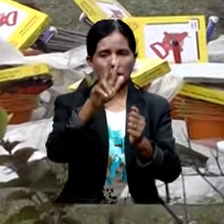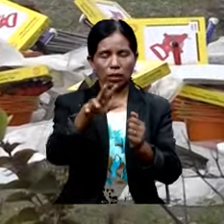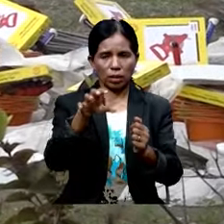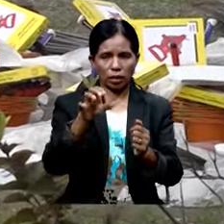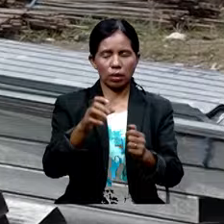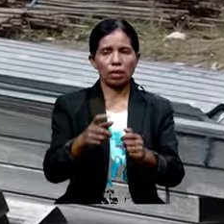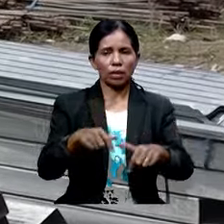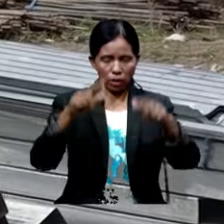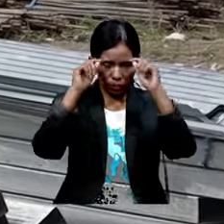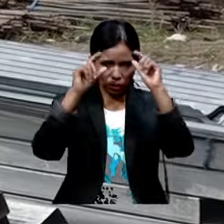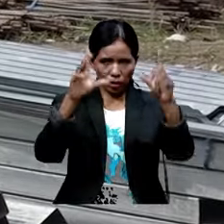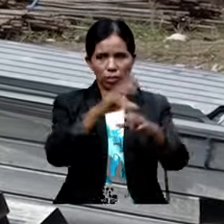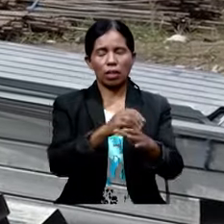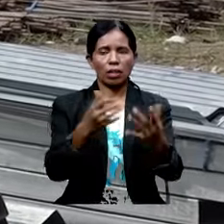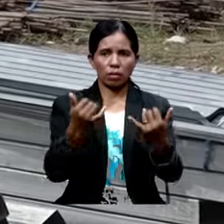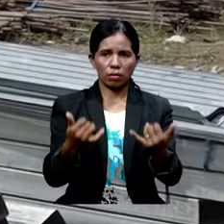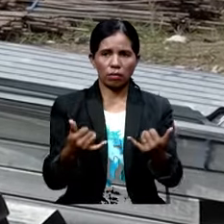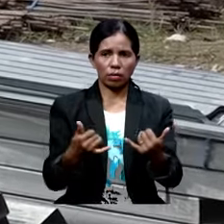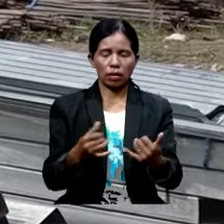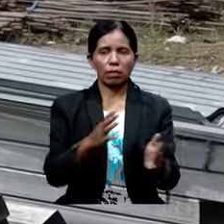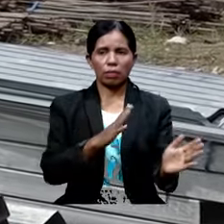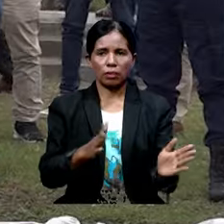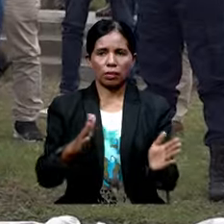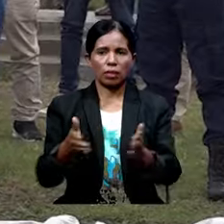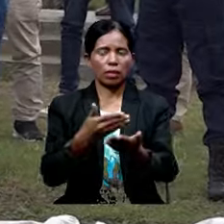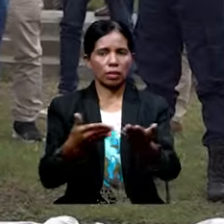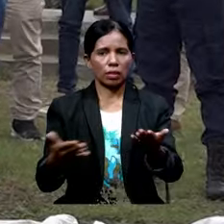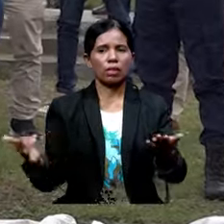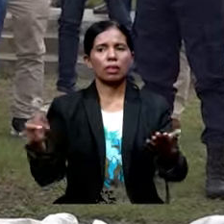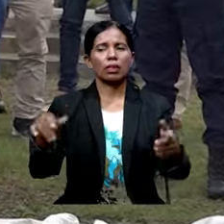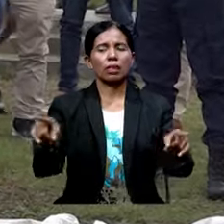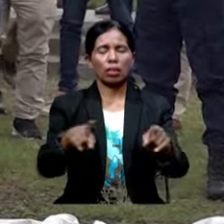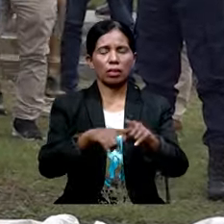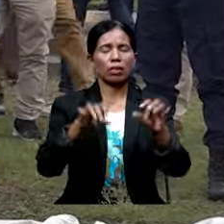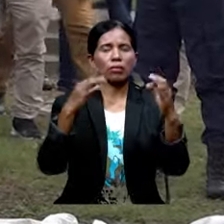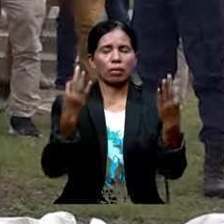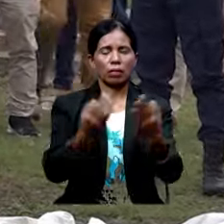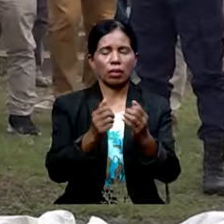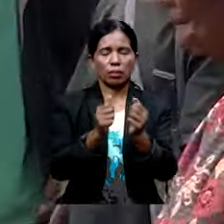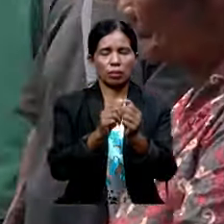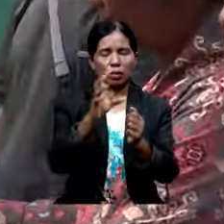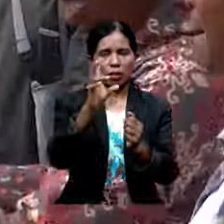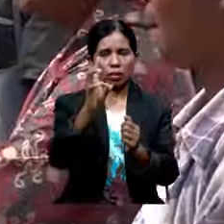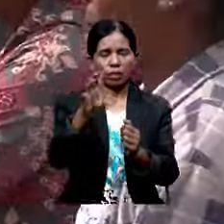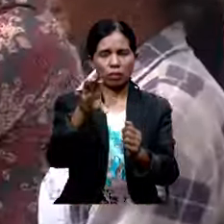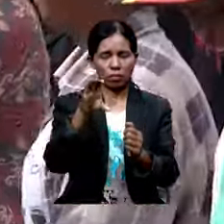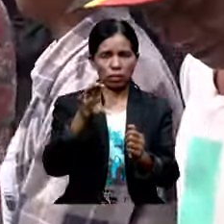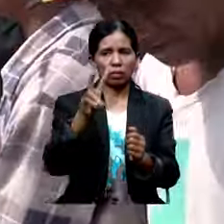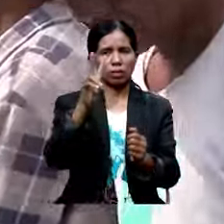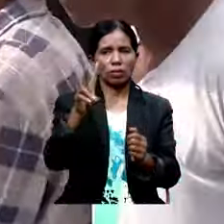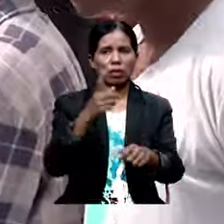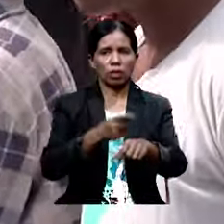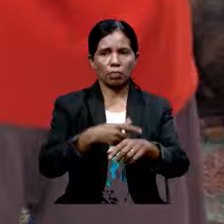iha teritorio nasional no dadaune per parahela material hanesan ba uma kain atus itu rua nebe mak iha tempu